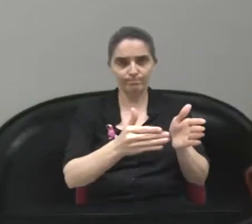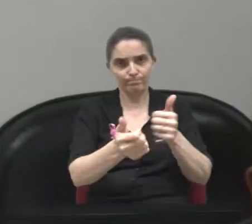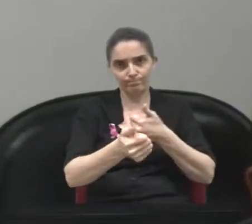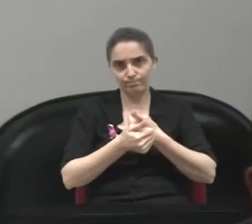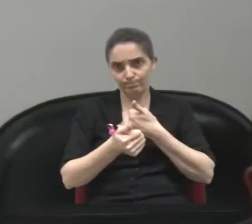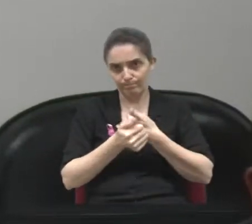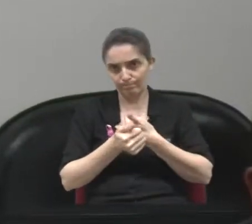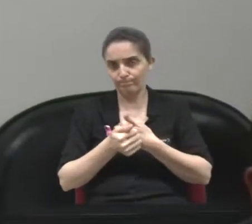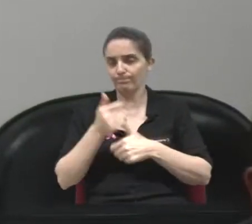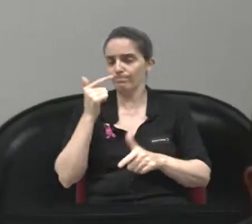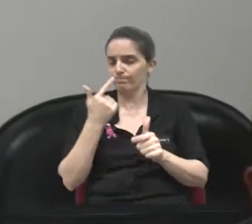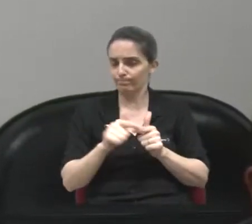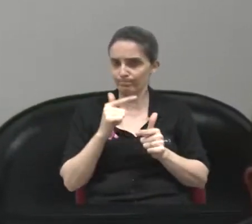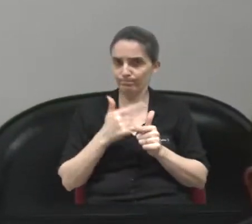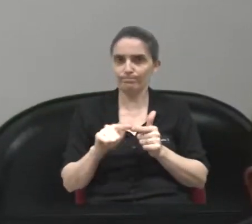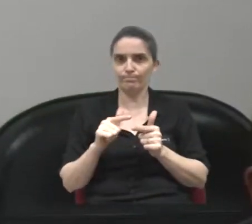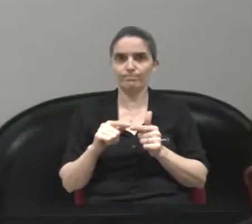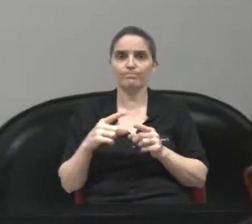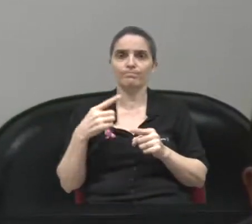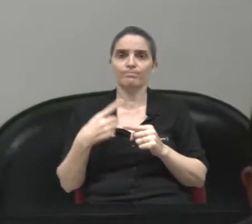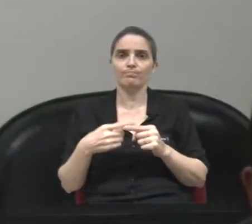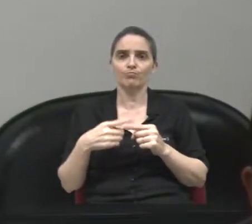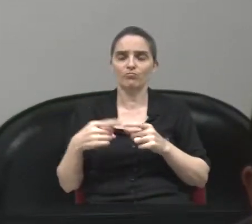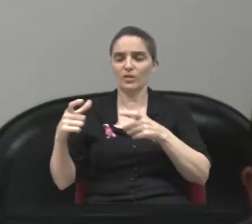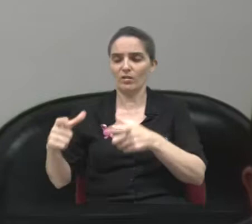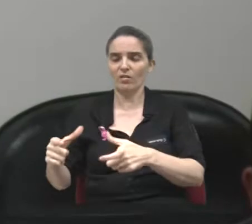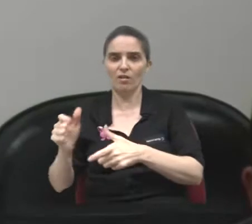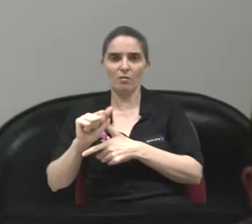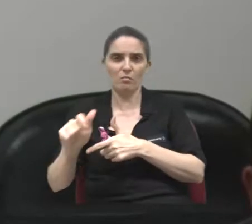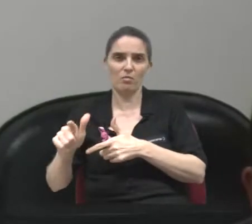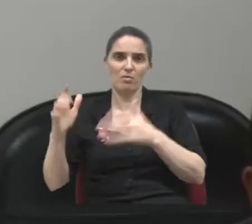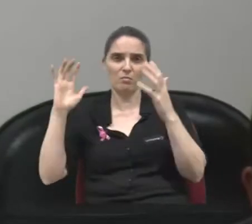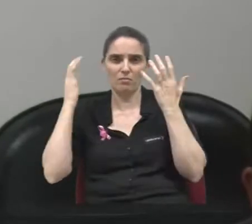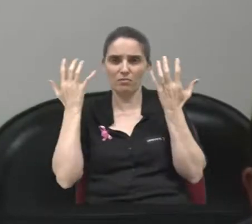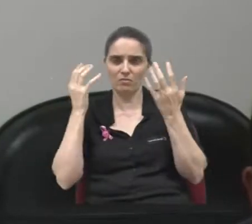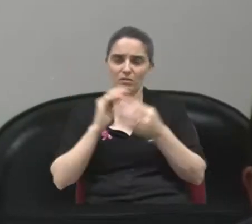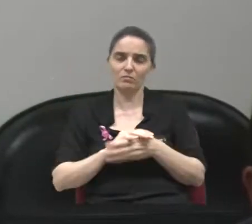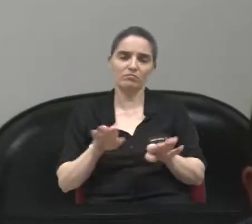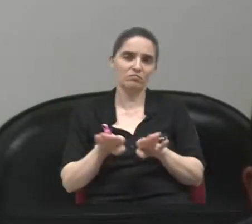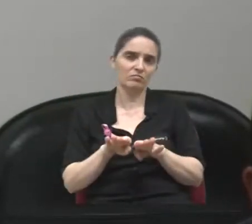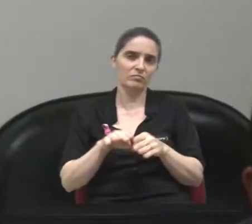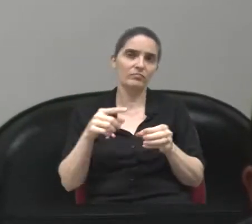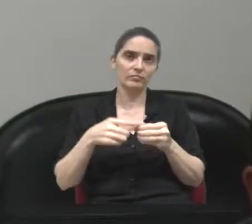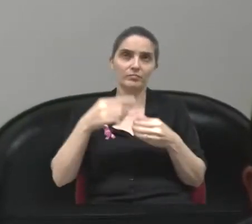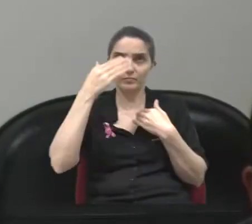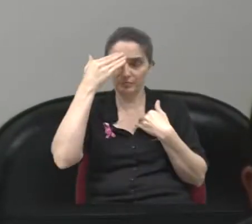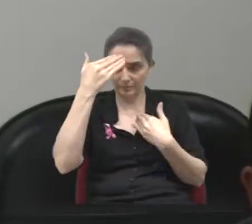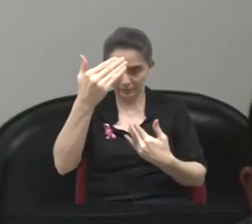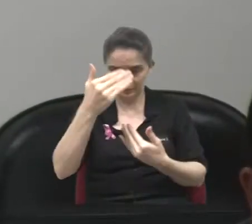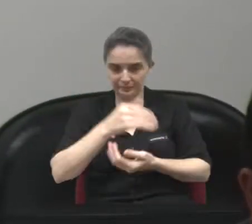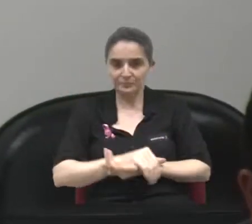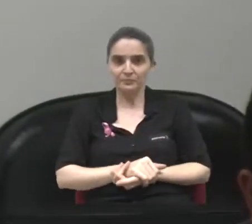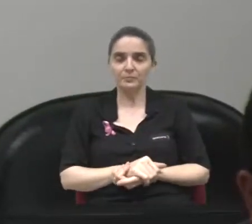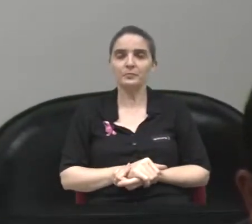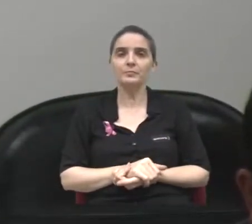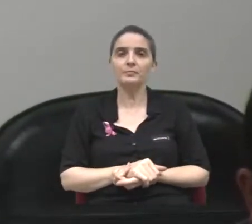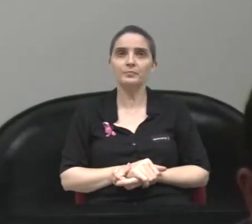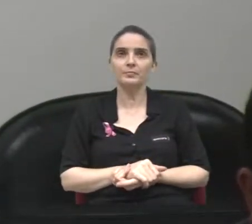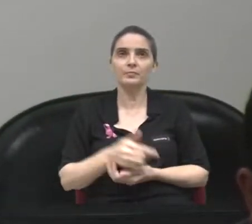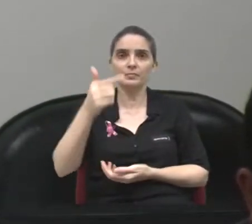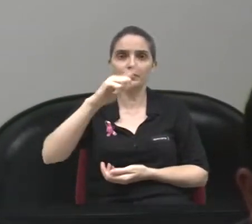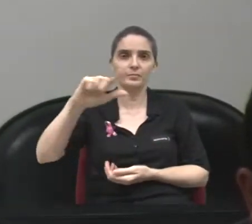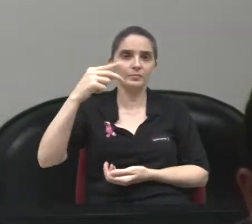aumento também das chácara de recreio no centro. Até aqui dentro da cidade. Obrigado, viu? Obrigado, senhor presidente. Mais algum vereador deseja